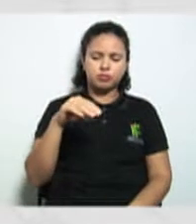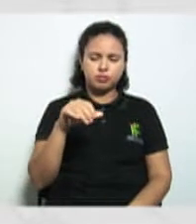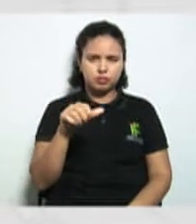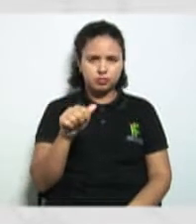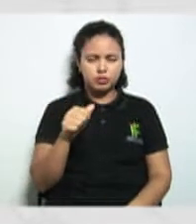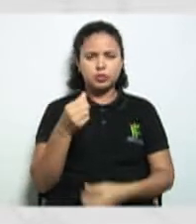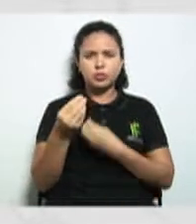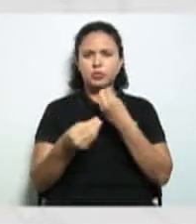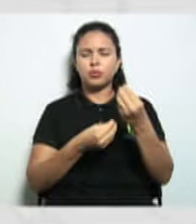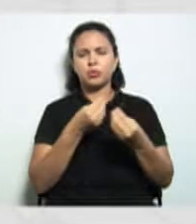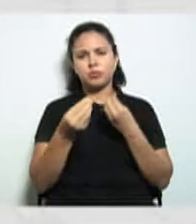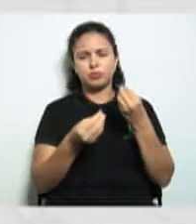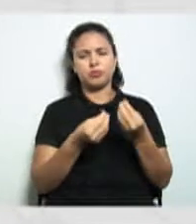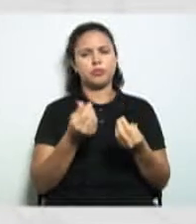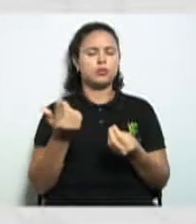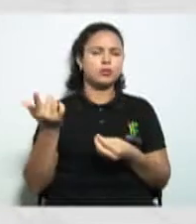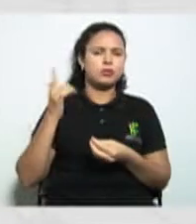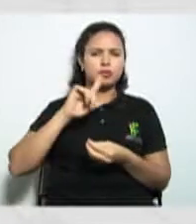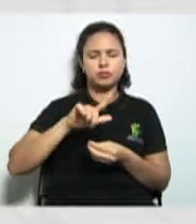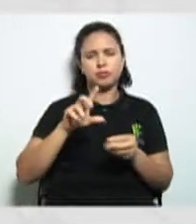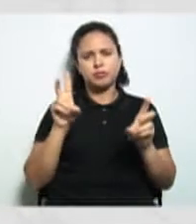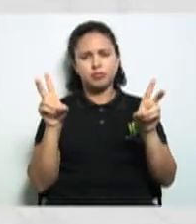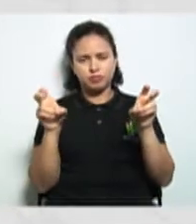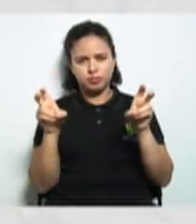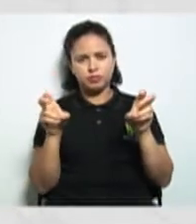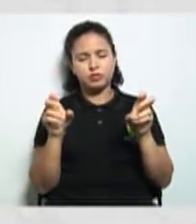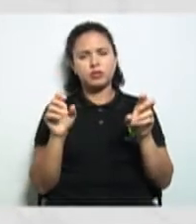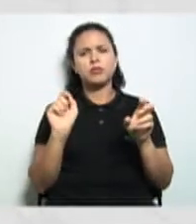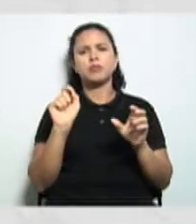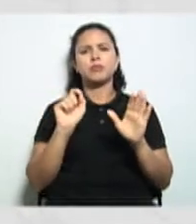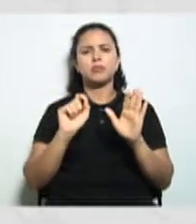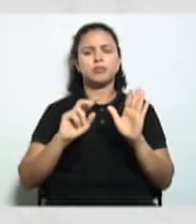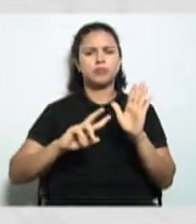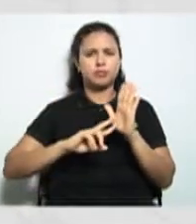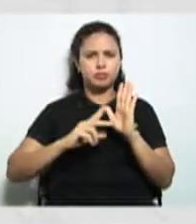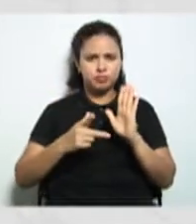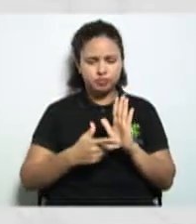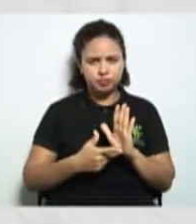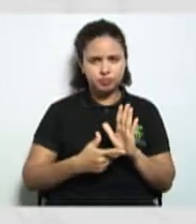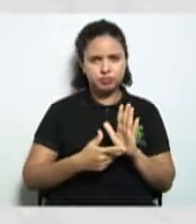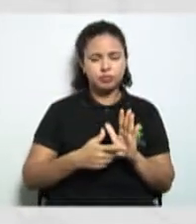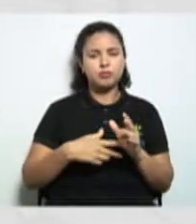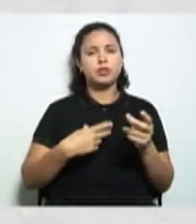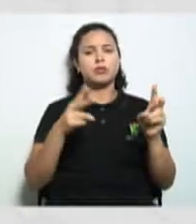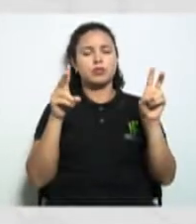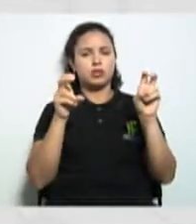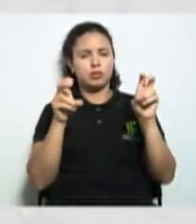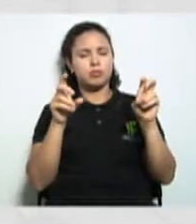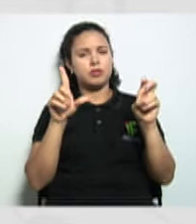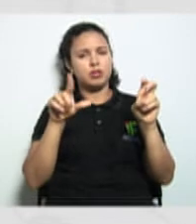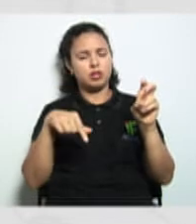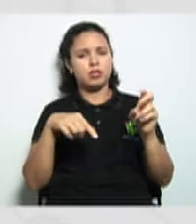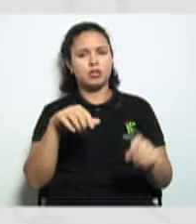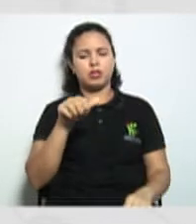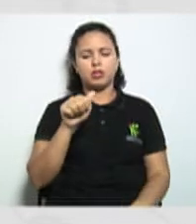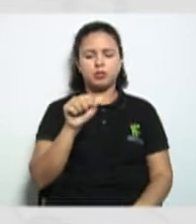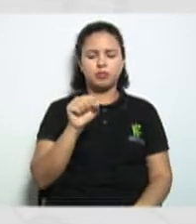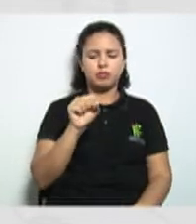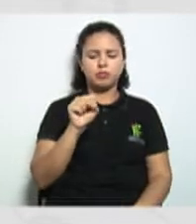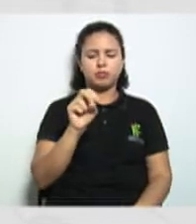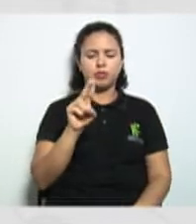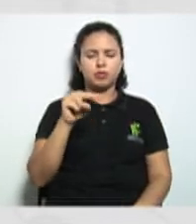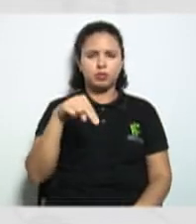um tema? O que é um tema? Um tema é um assunto. Então, esse tema, ele surge